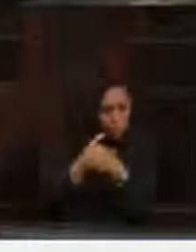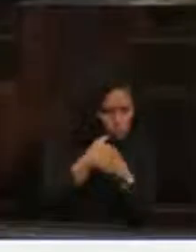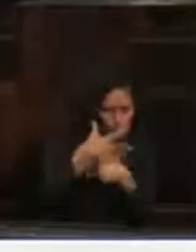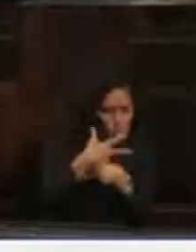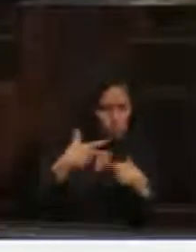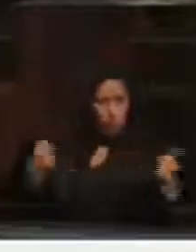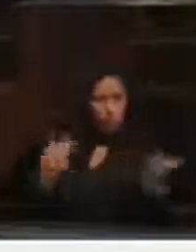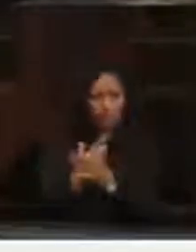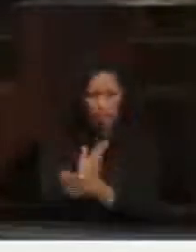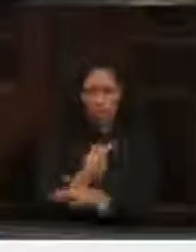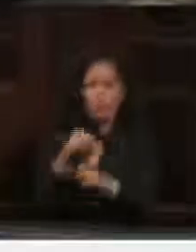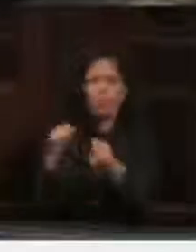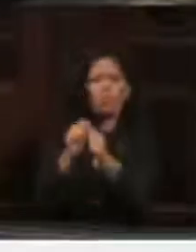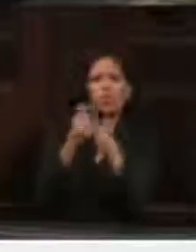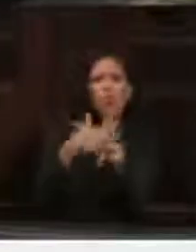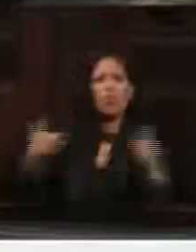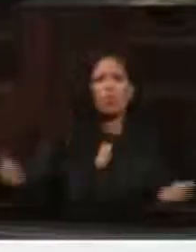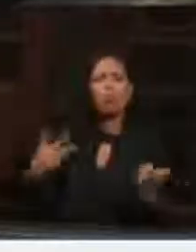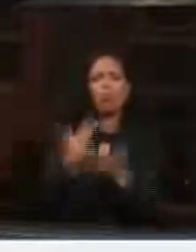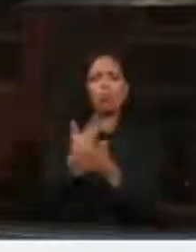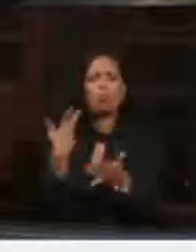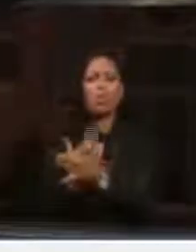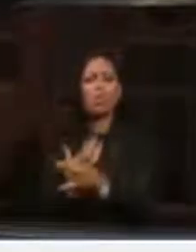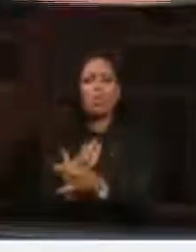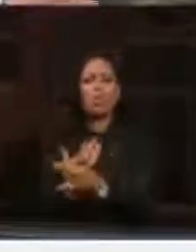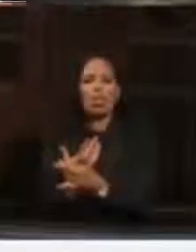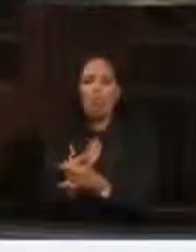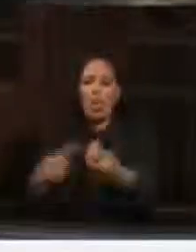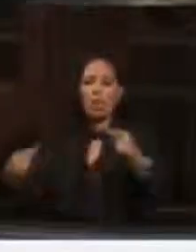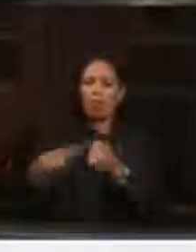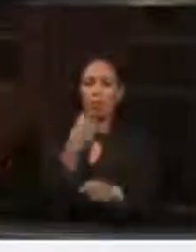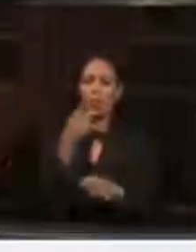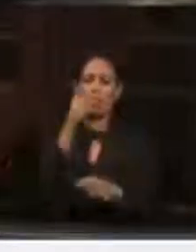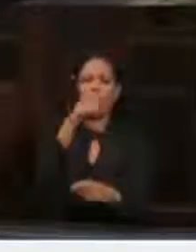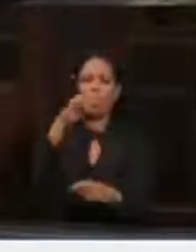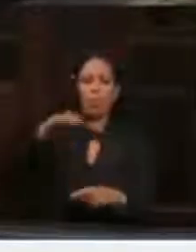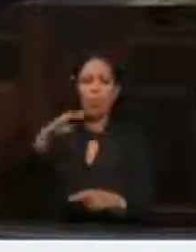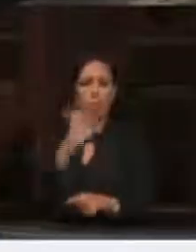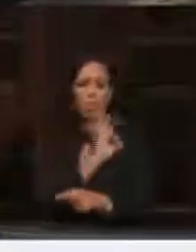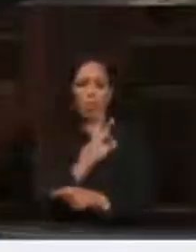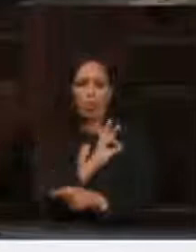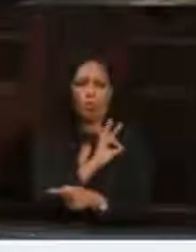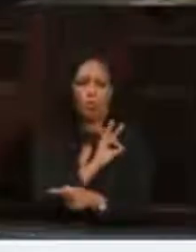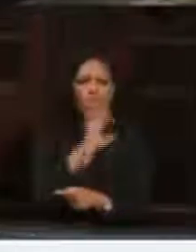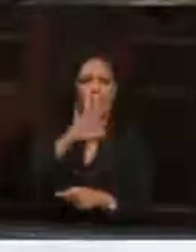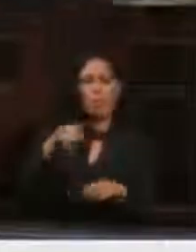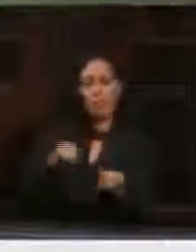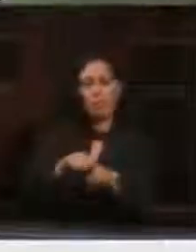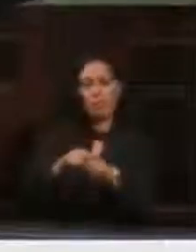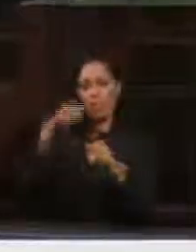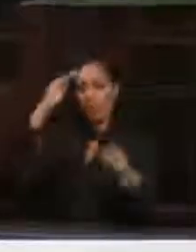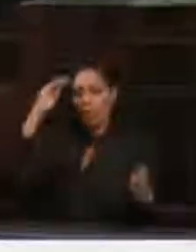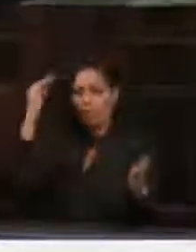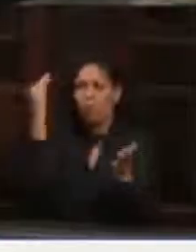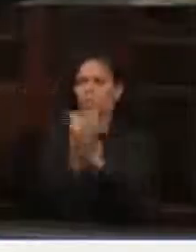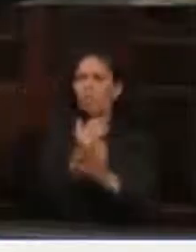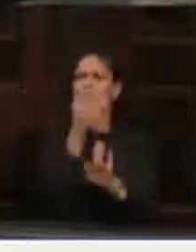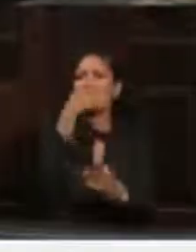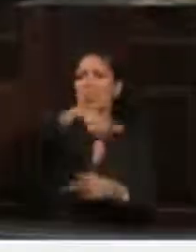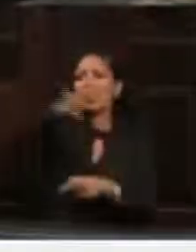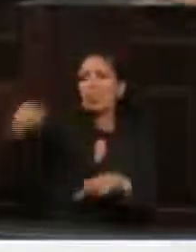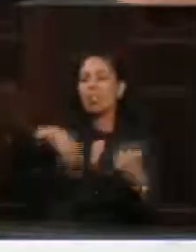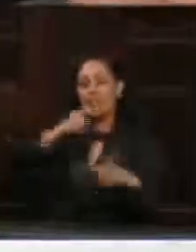que vive fazendo coisas erradas, usando da corporação, mas que valorize os nossos guerreiros que saem de casa e não